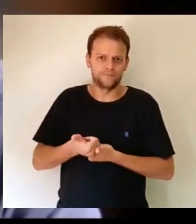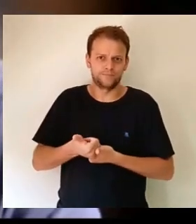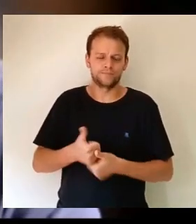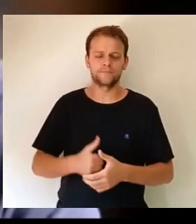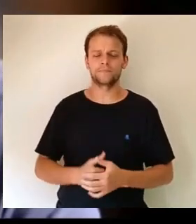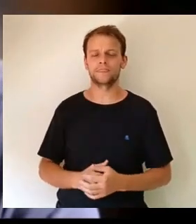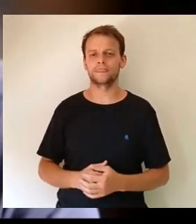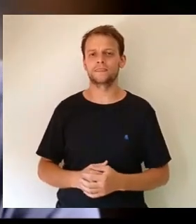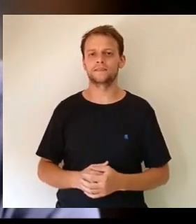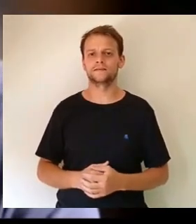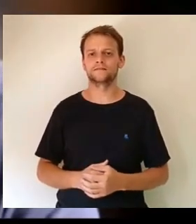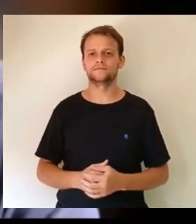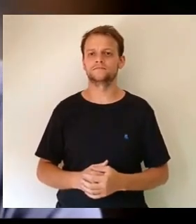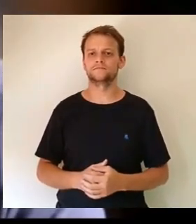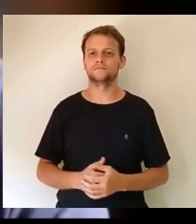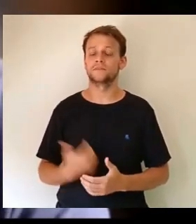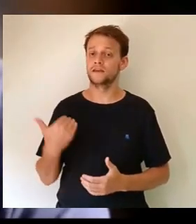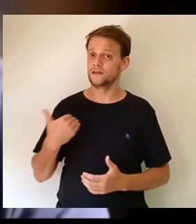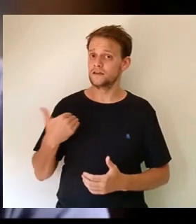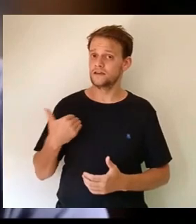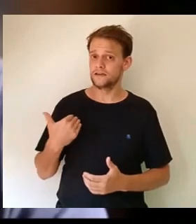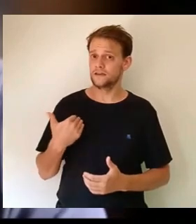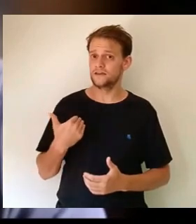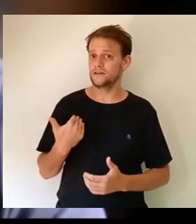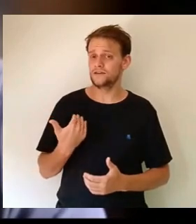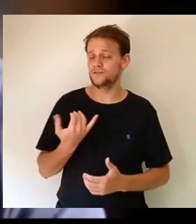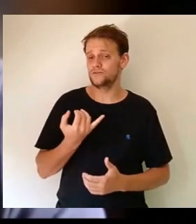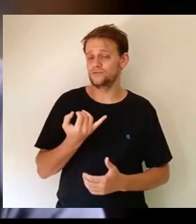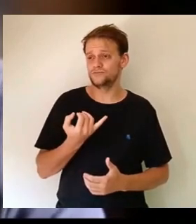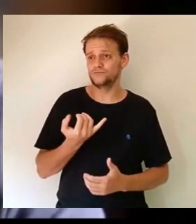que ele trabalhava em parceria, né?